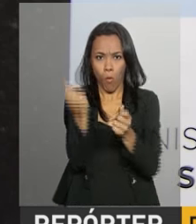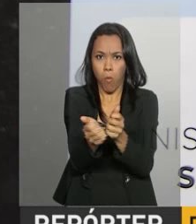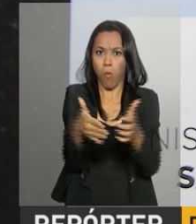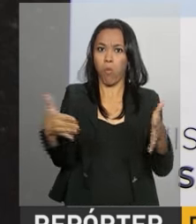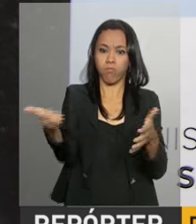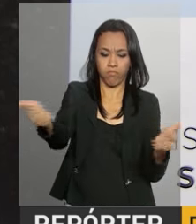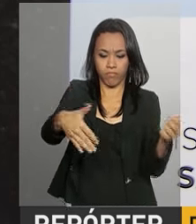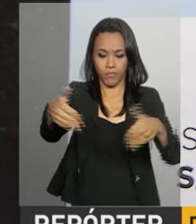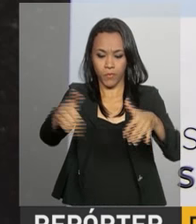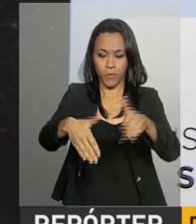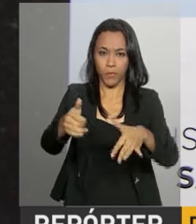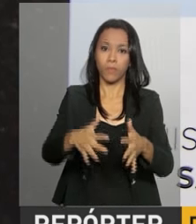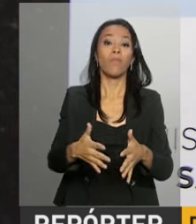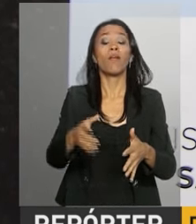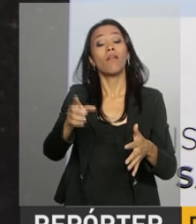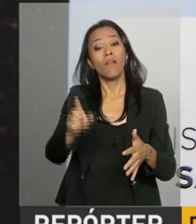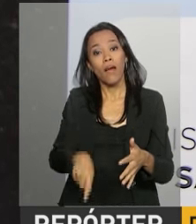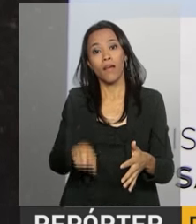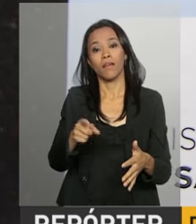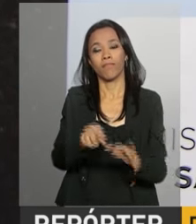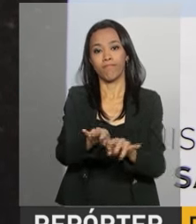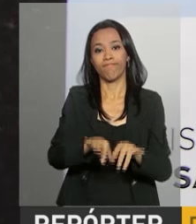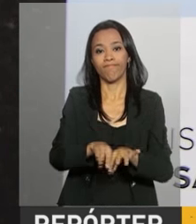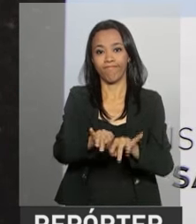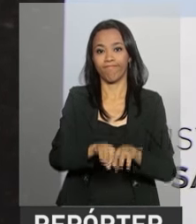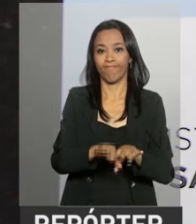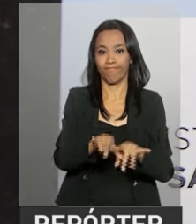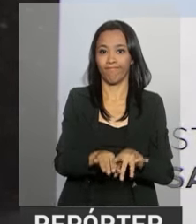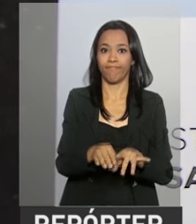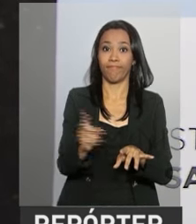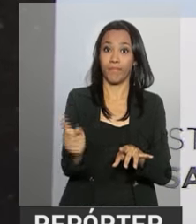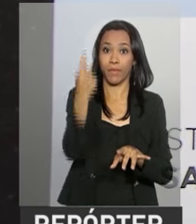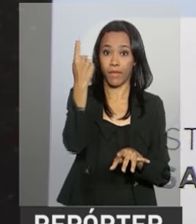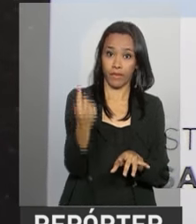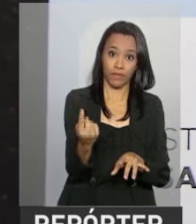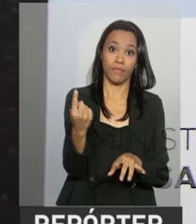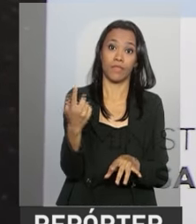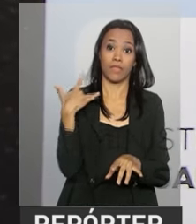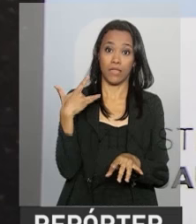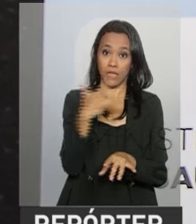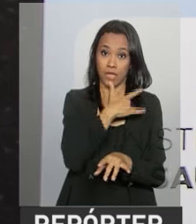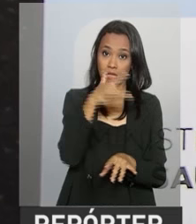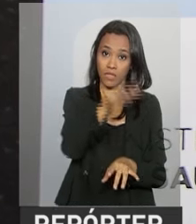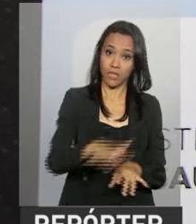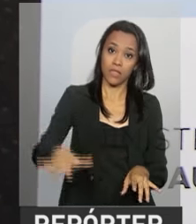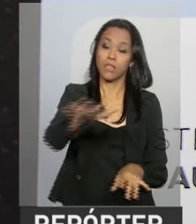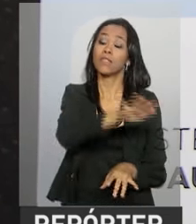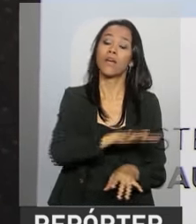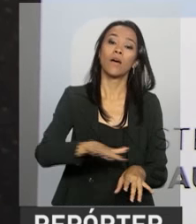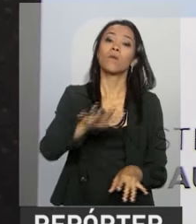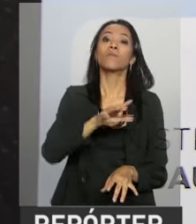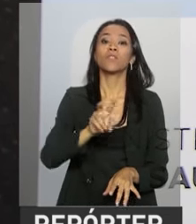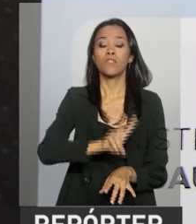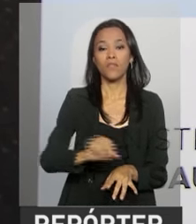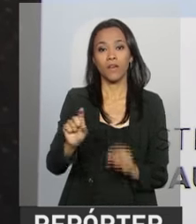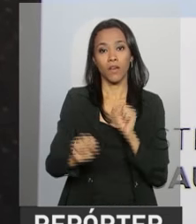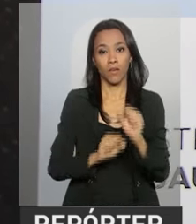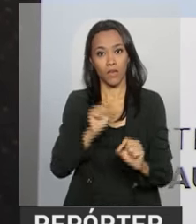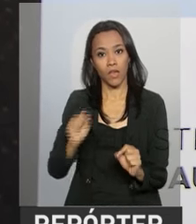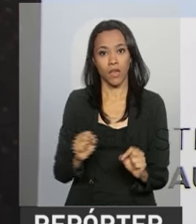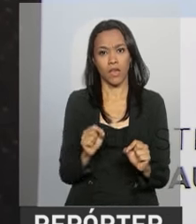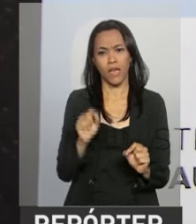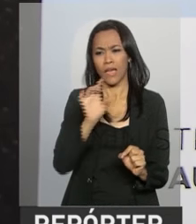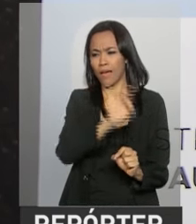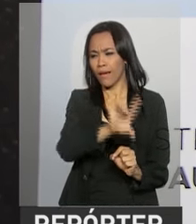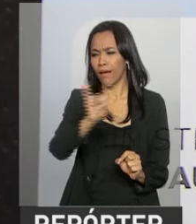para implantação do registro eletrônico de saúde que é a base do prontuário eletrônico é onde estarão registrados